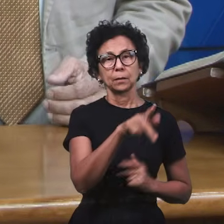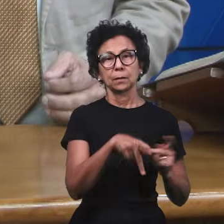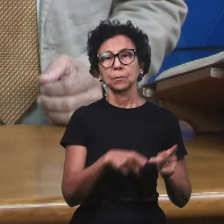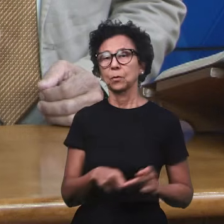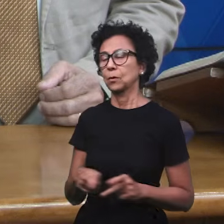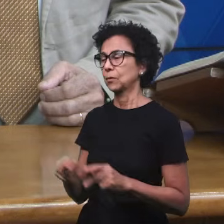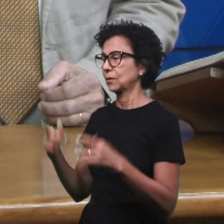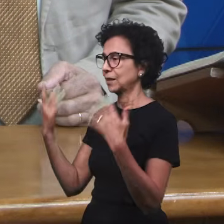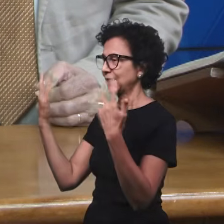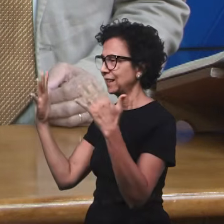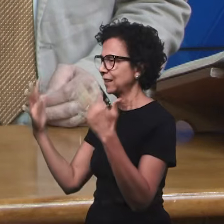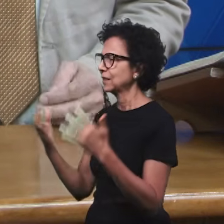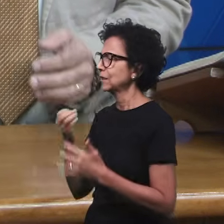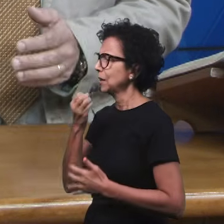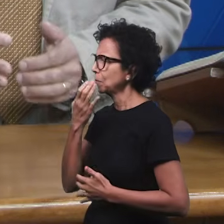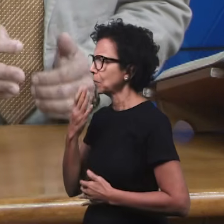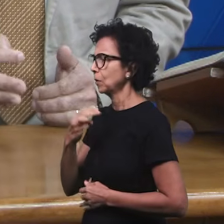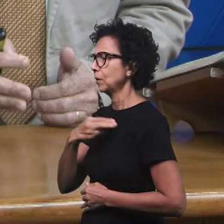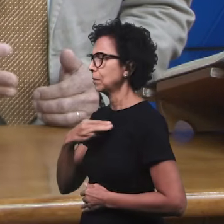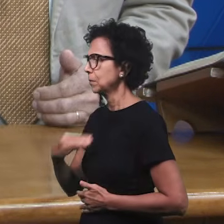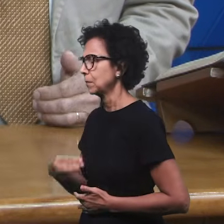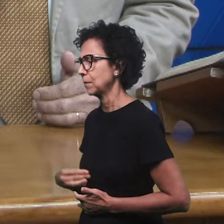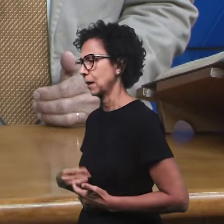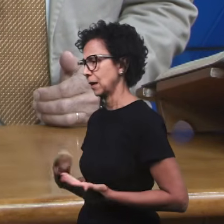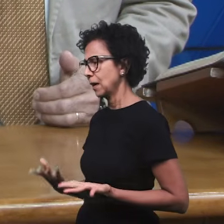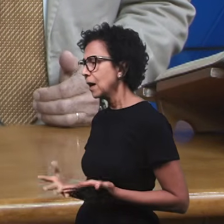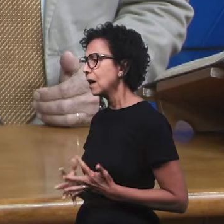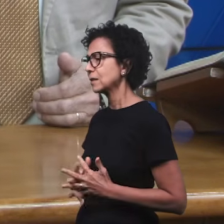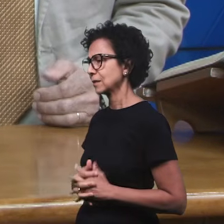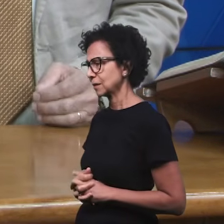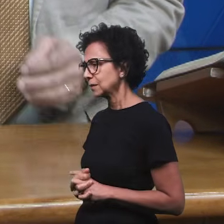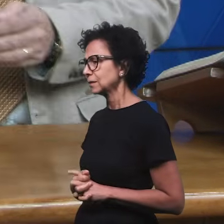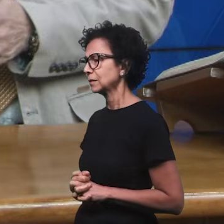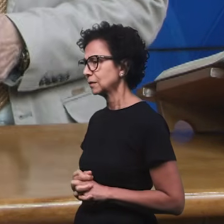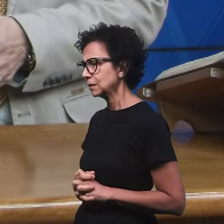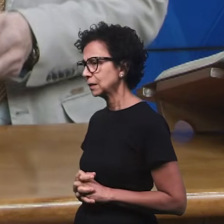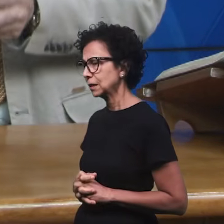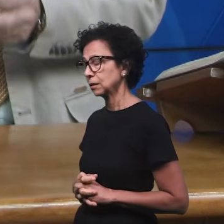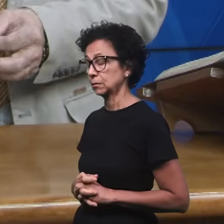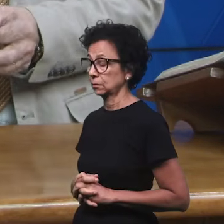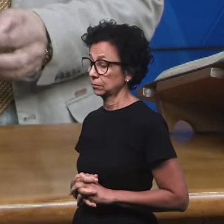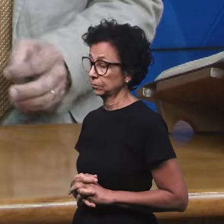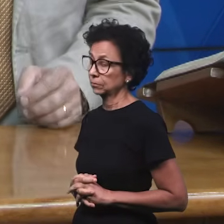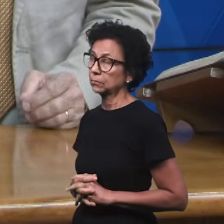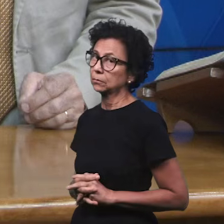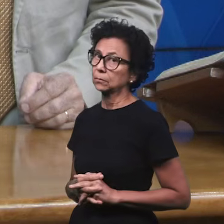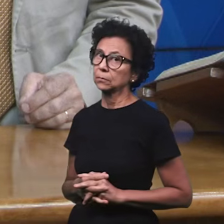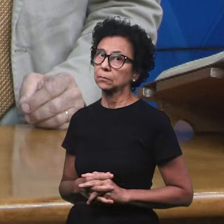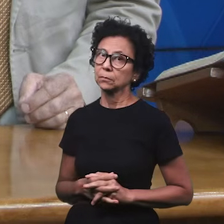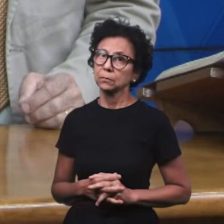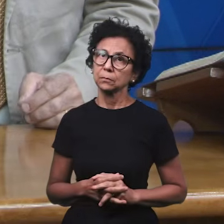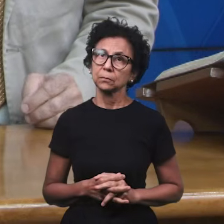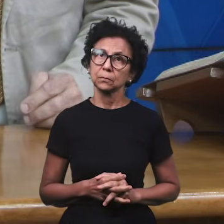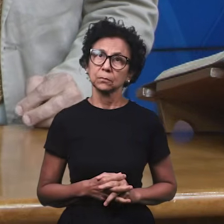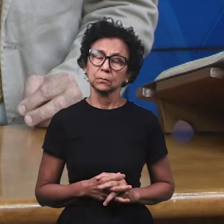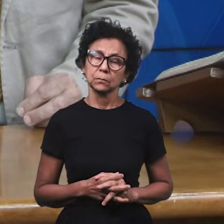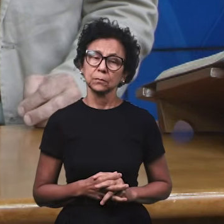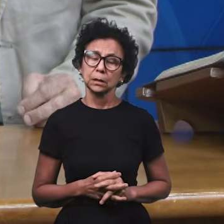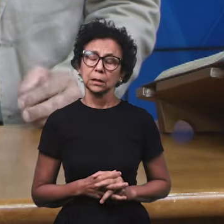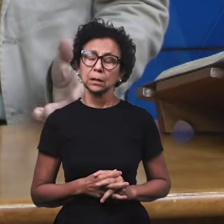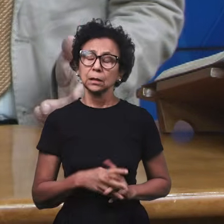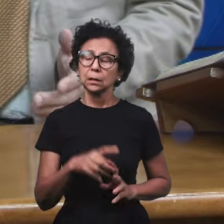és bom, tu és mestre e não se te dá por ninguém. E aí eles falam assim, olha, é lícito dar o tributo a